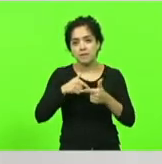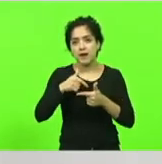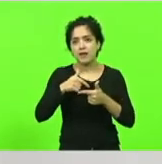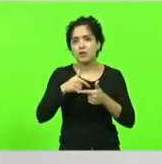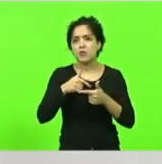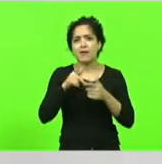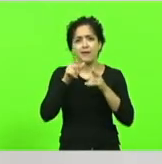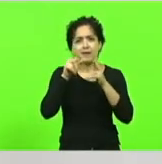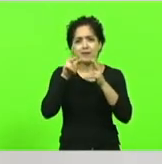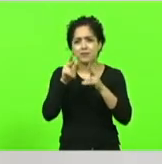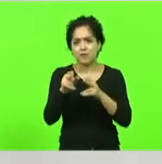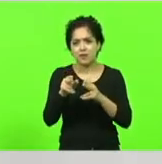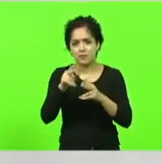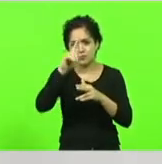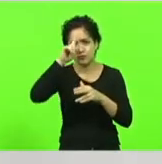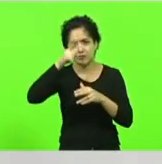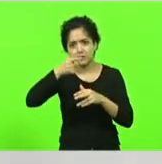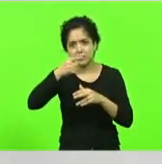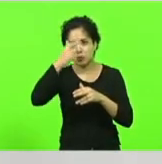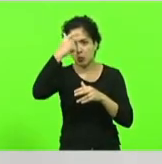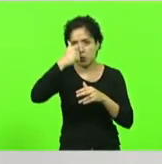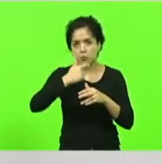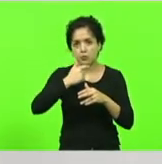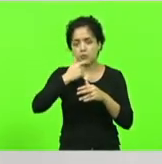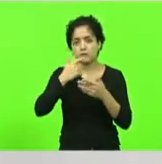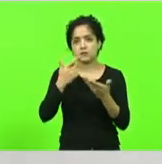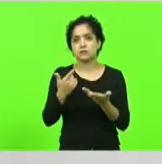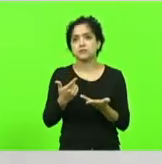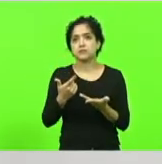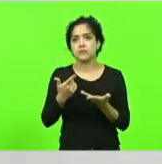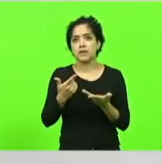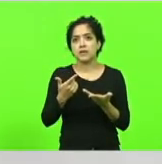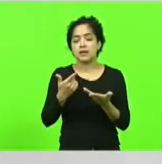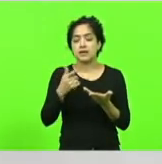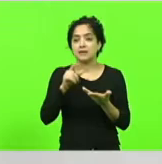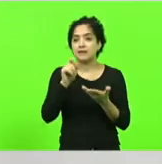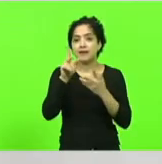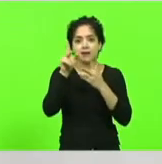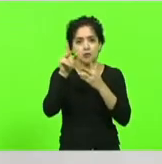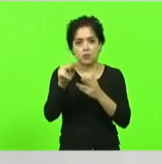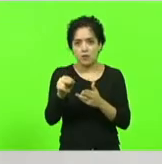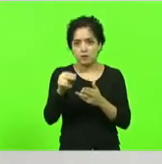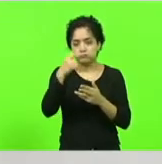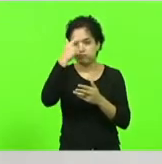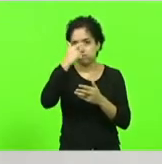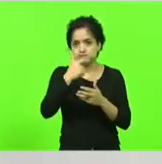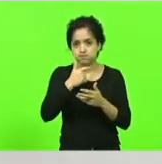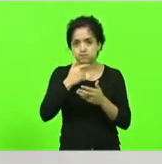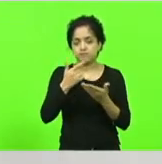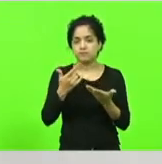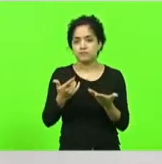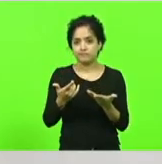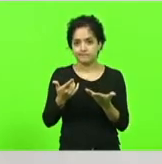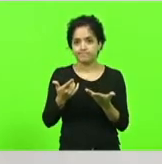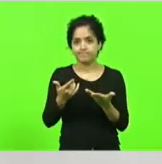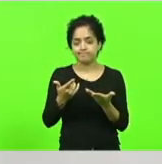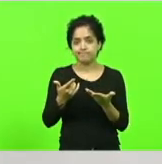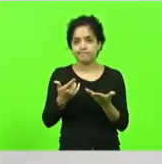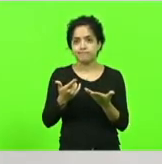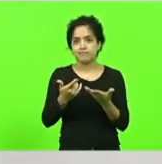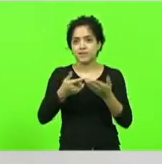fazer. É a cara, aquele é o serviço que é a cara de quem mandou fazer, um